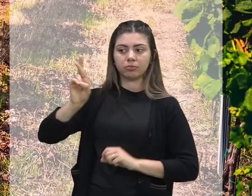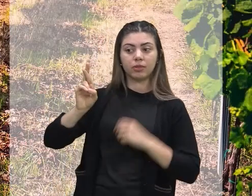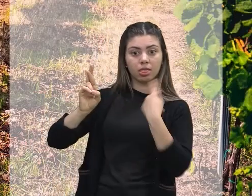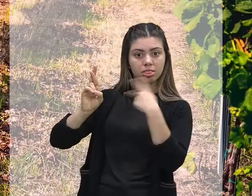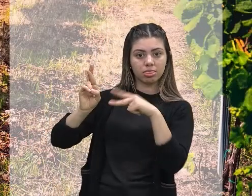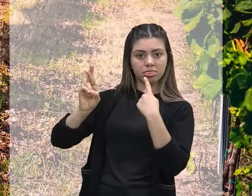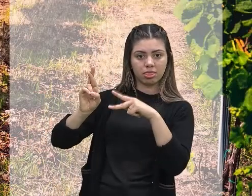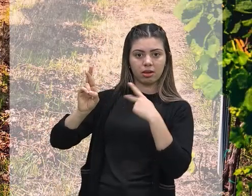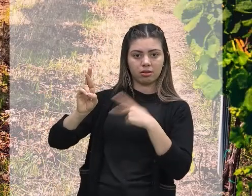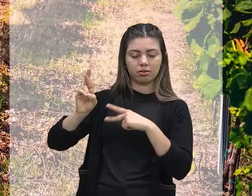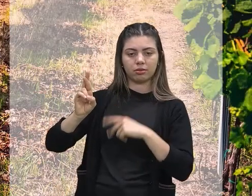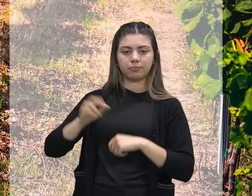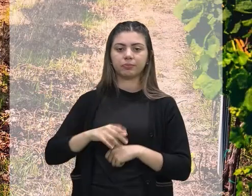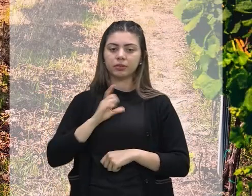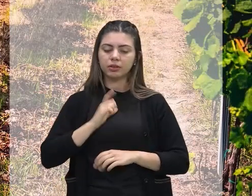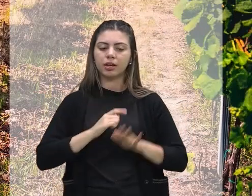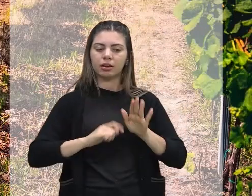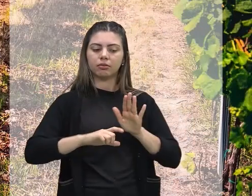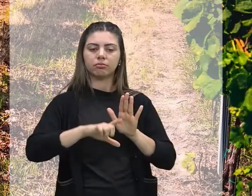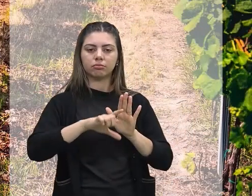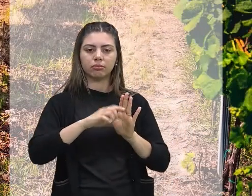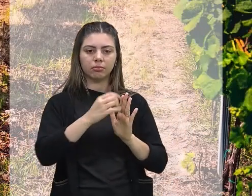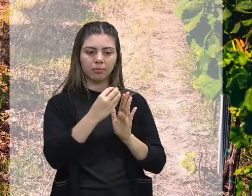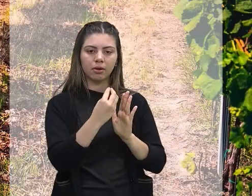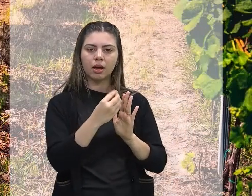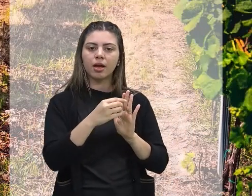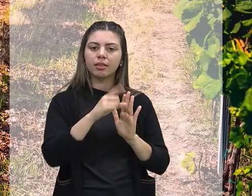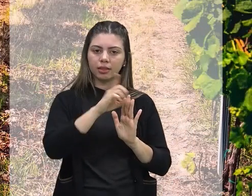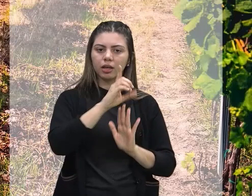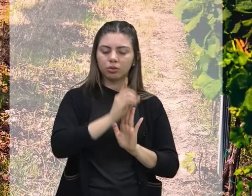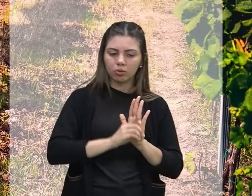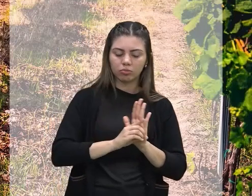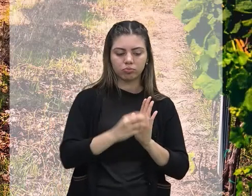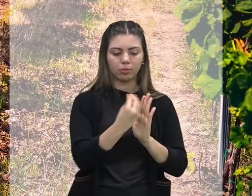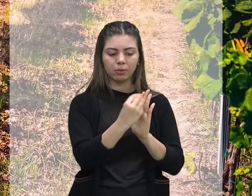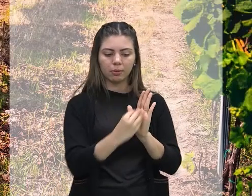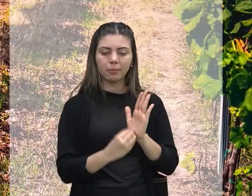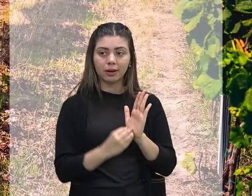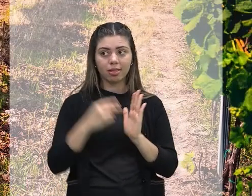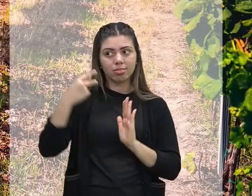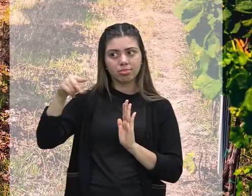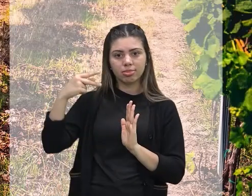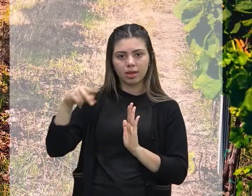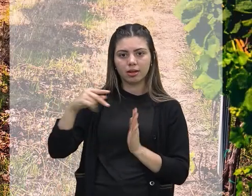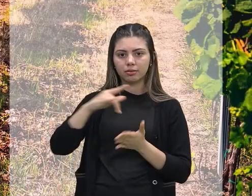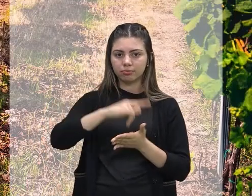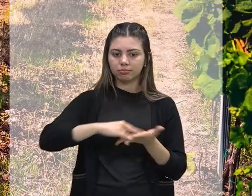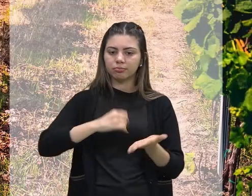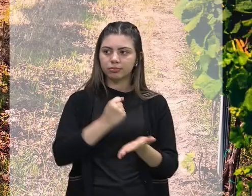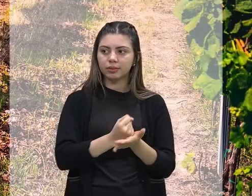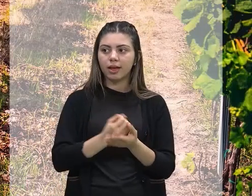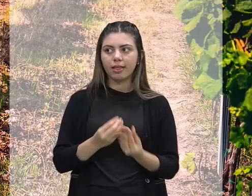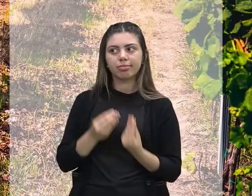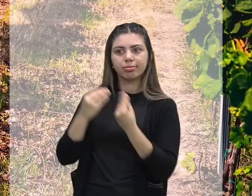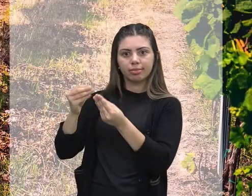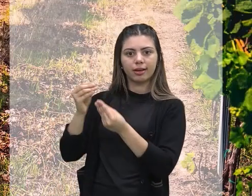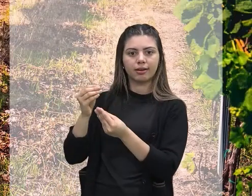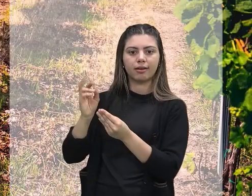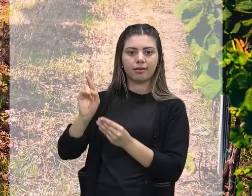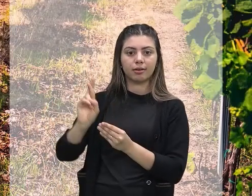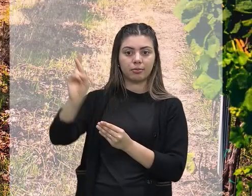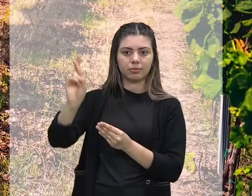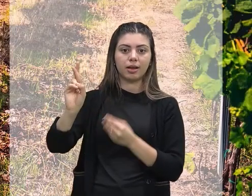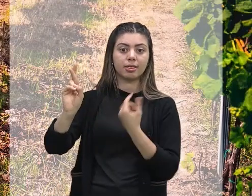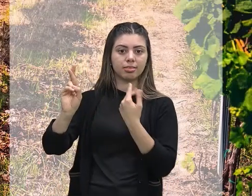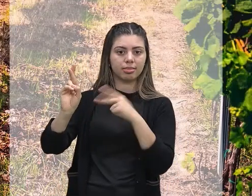né, muitas vezes tem documentos, né, verdadeiro ou falso, mas tem documentos. Então, gira em torno da propriedade